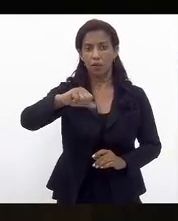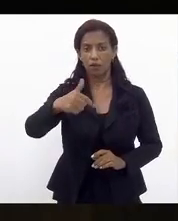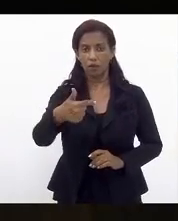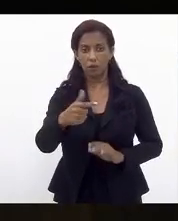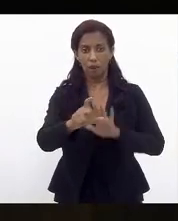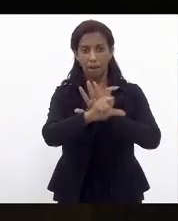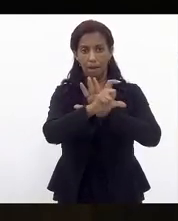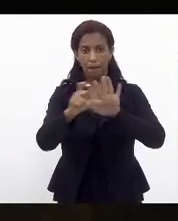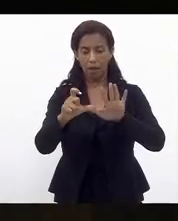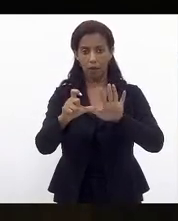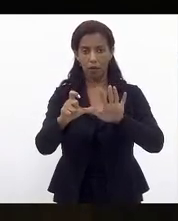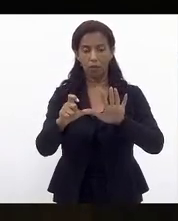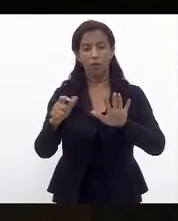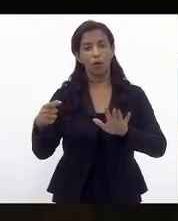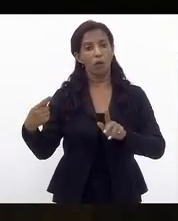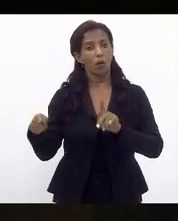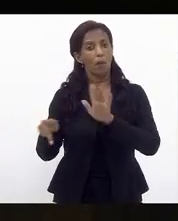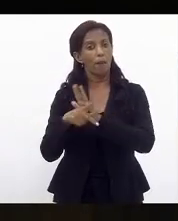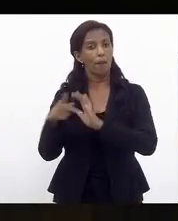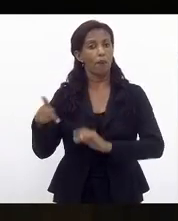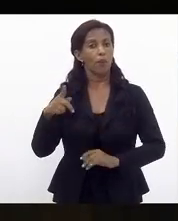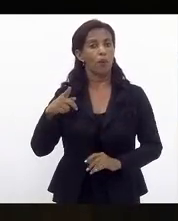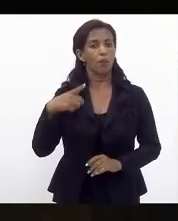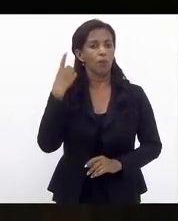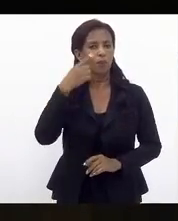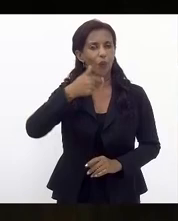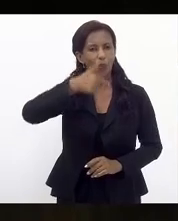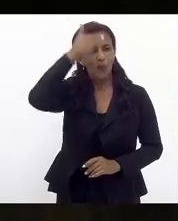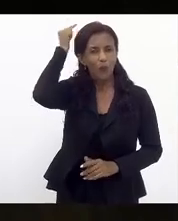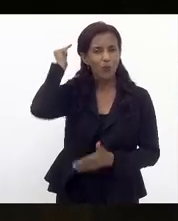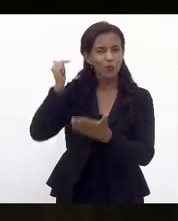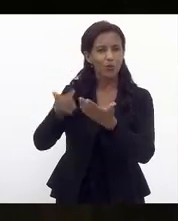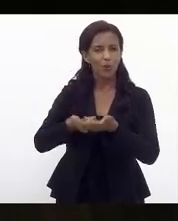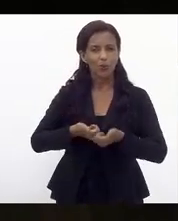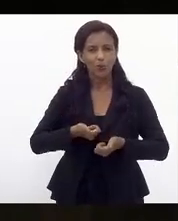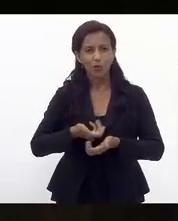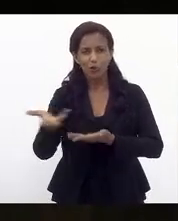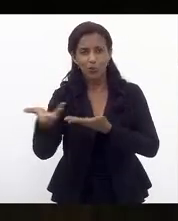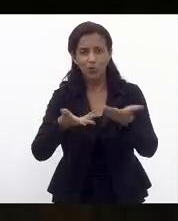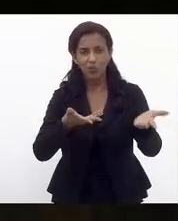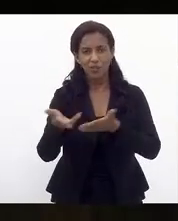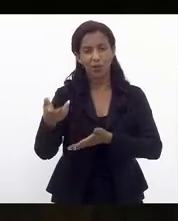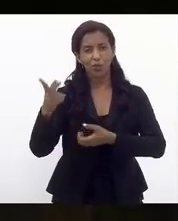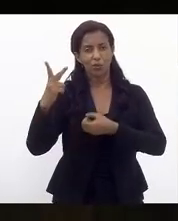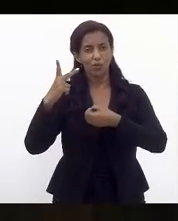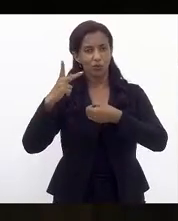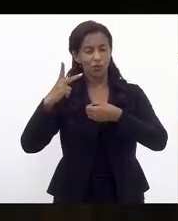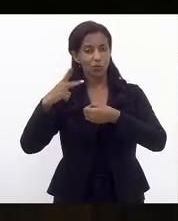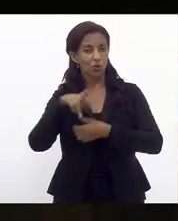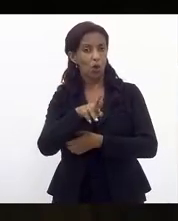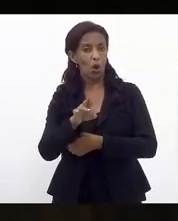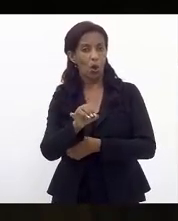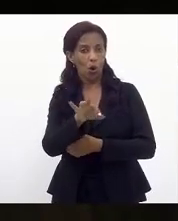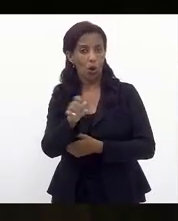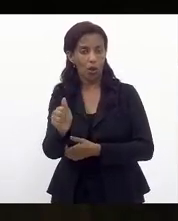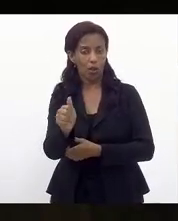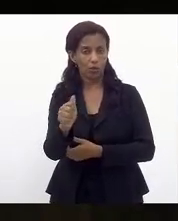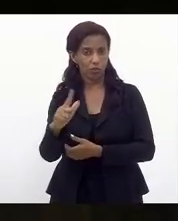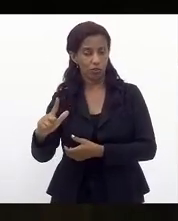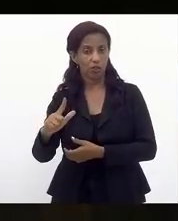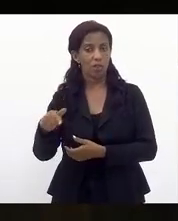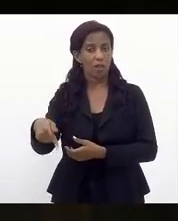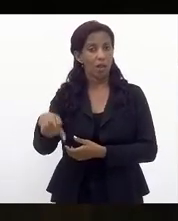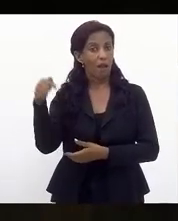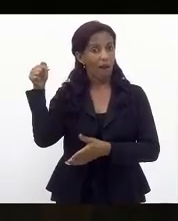parágrafo emenda de autoria do deputado Luiz Paulo que em que Pese na e a Defensoria Pública não ter um percentual